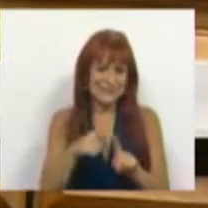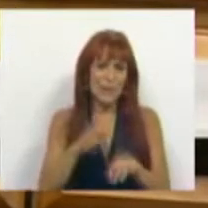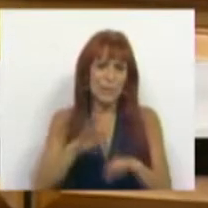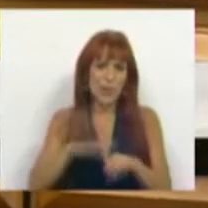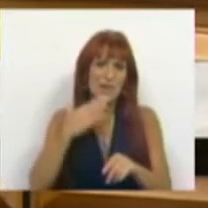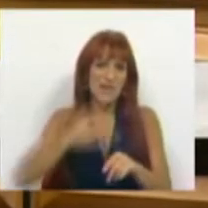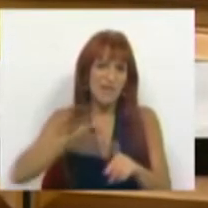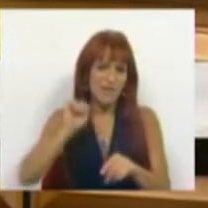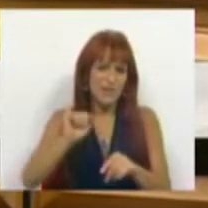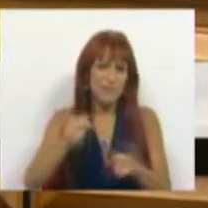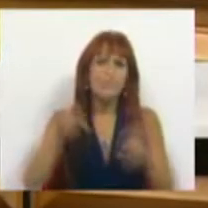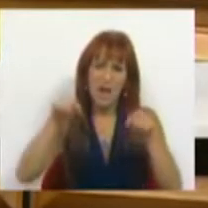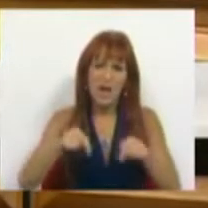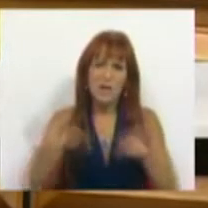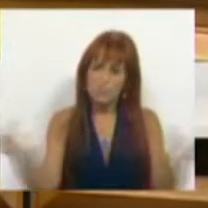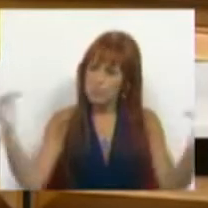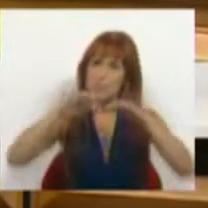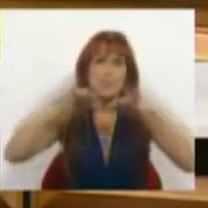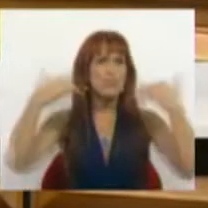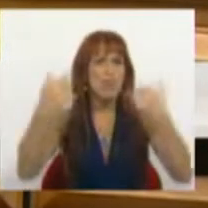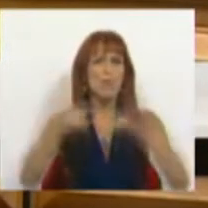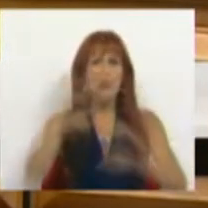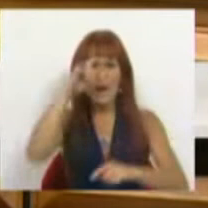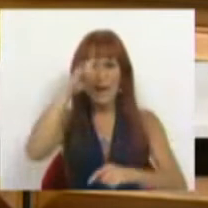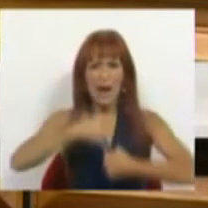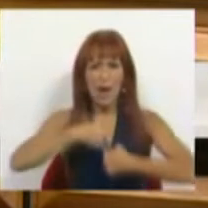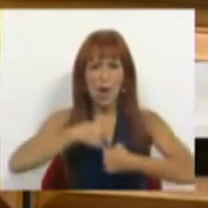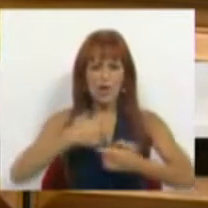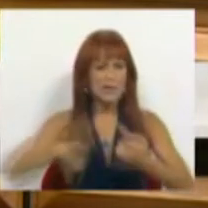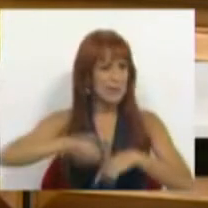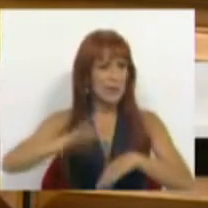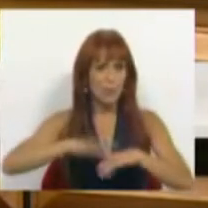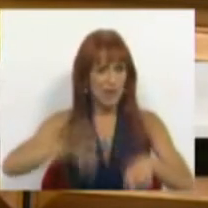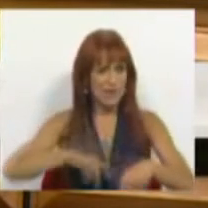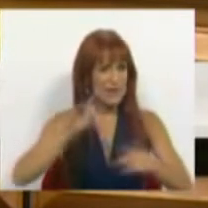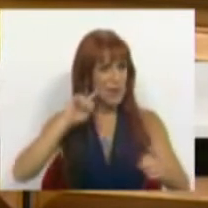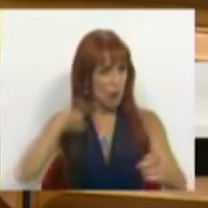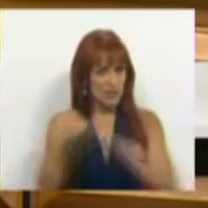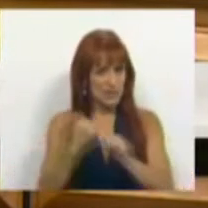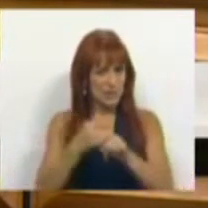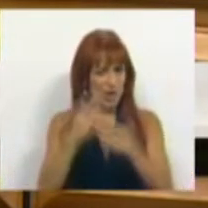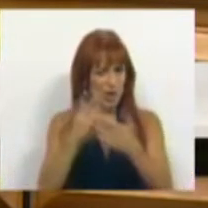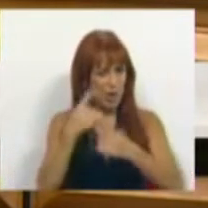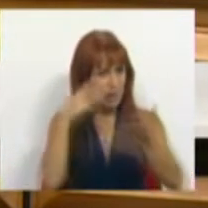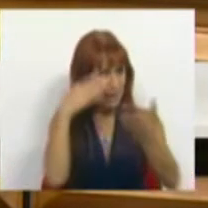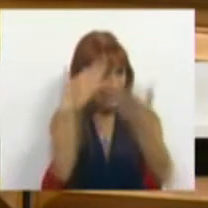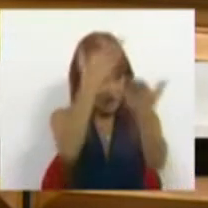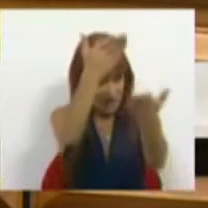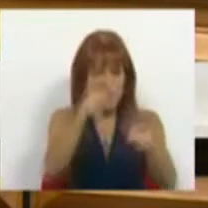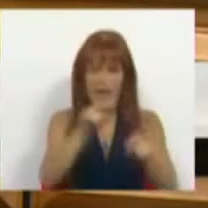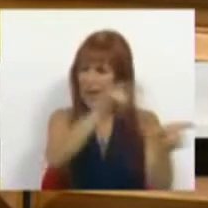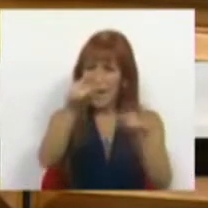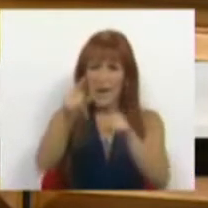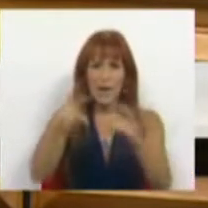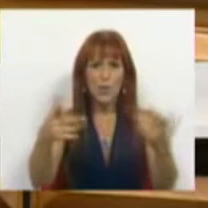função da sua idade, aqui vieram hoje para nos relembrar que é por eles e para eles que trabalha a escola pública e que são eles e